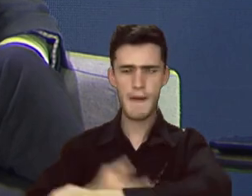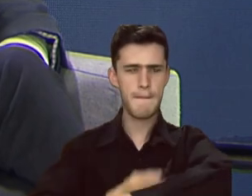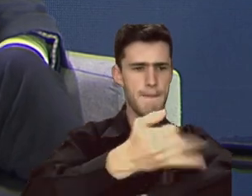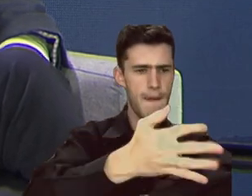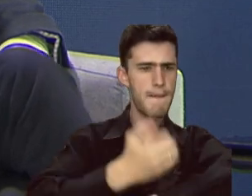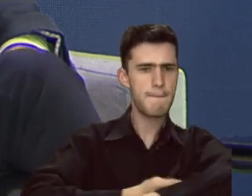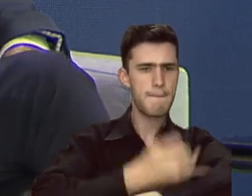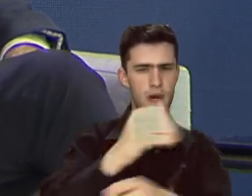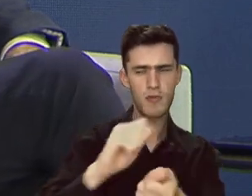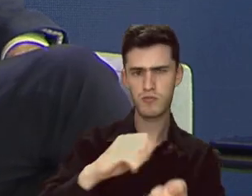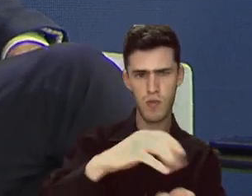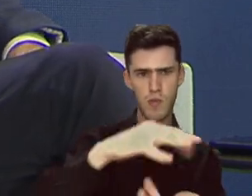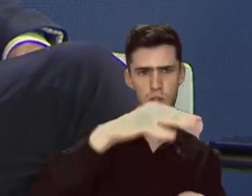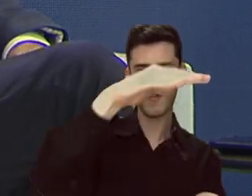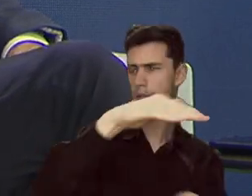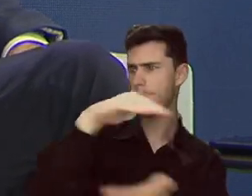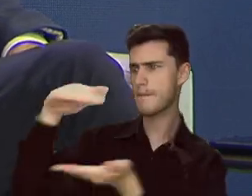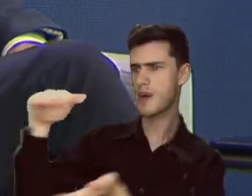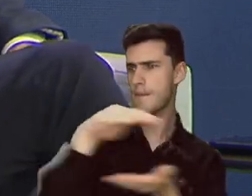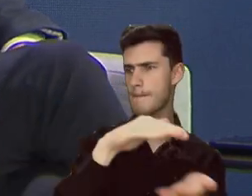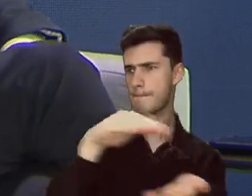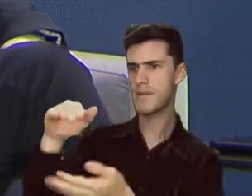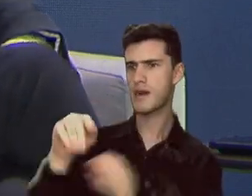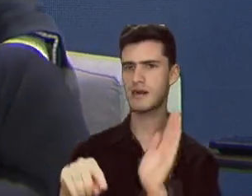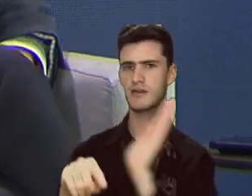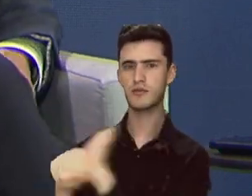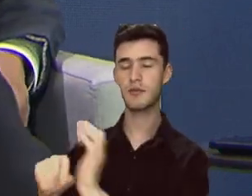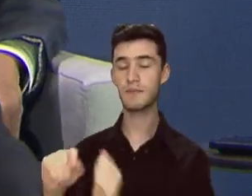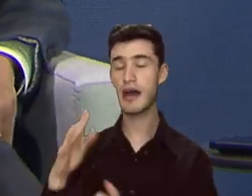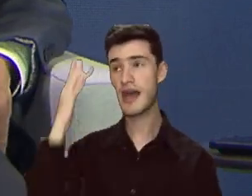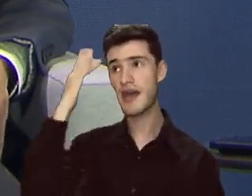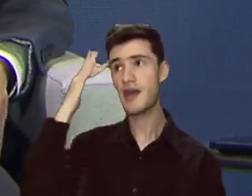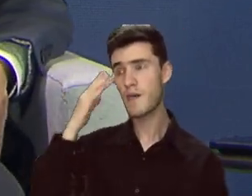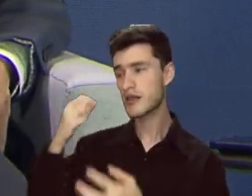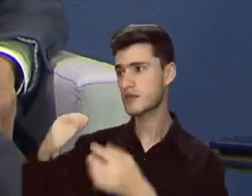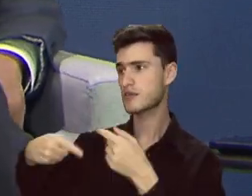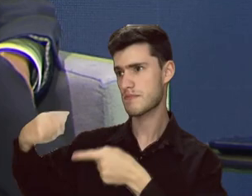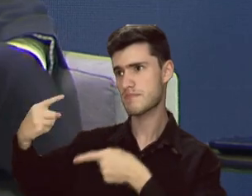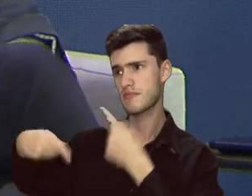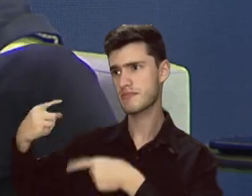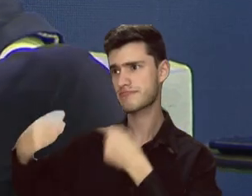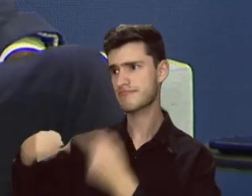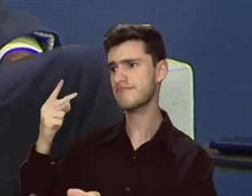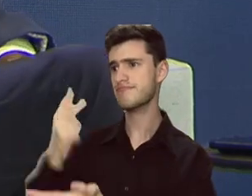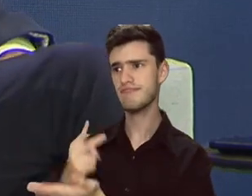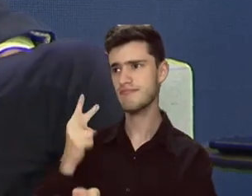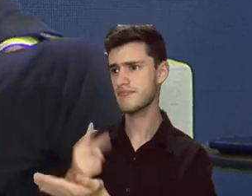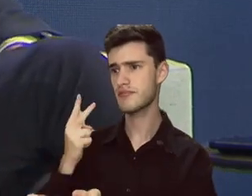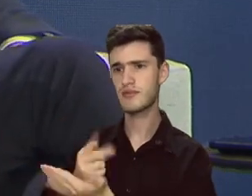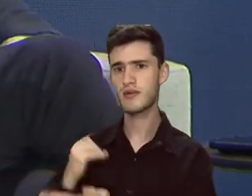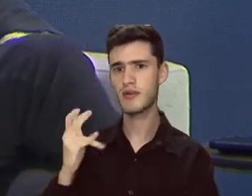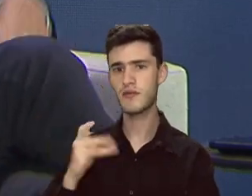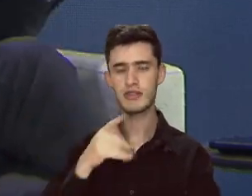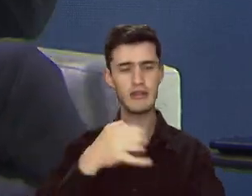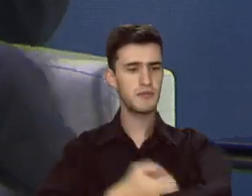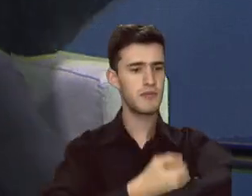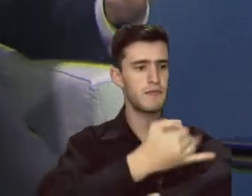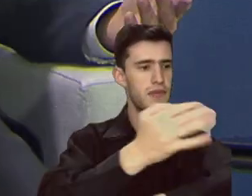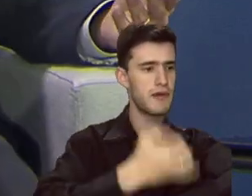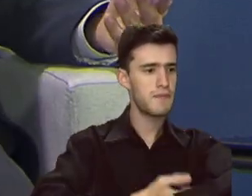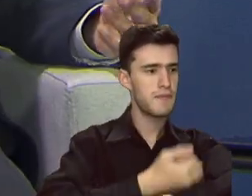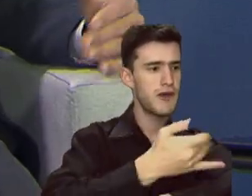que eu acho que tem uma discussão constante que acho que ainda tem que ser amadurecida é você vai plantar comida você vai plantar carbono né Porque